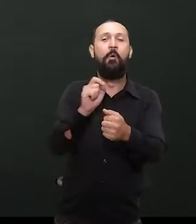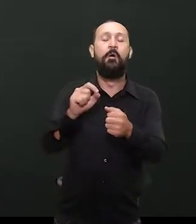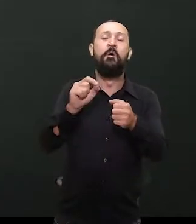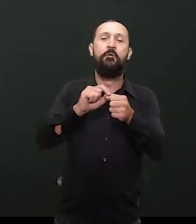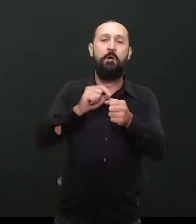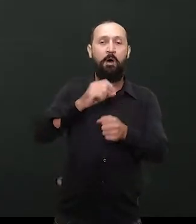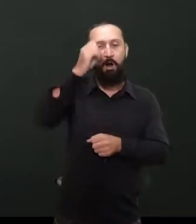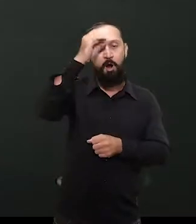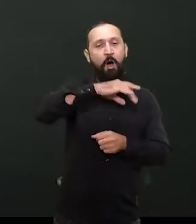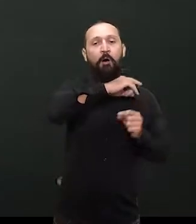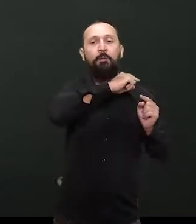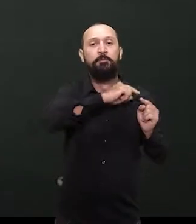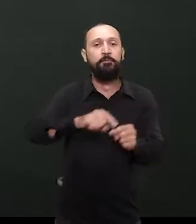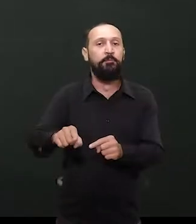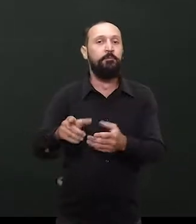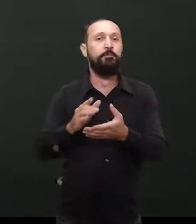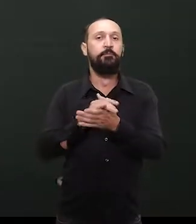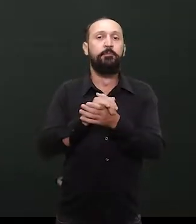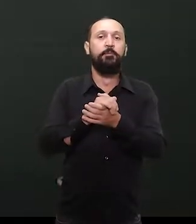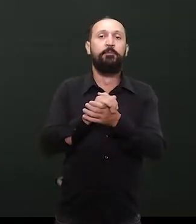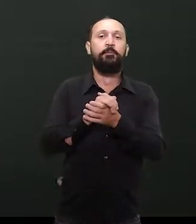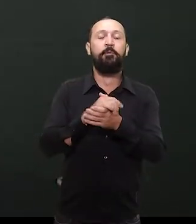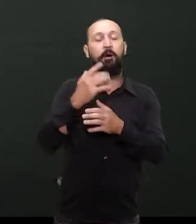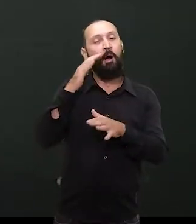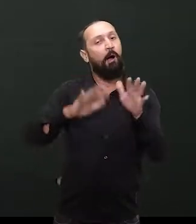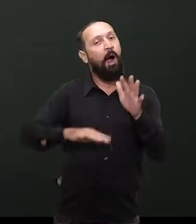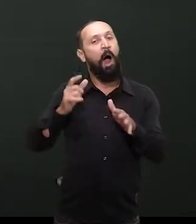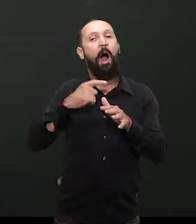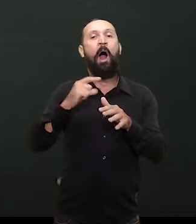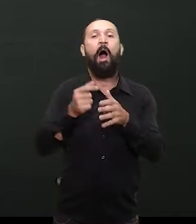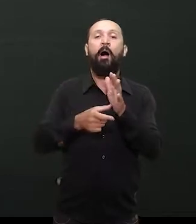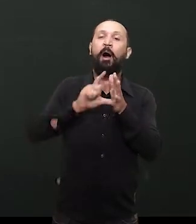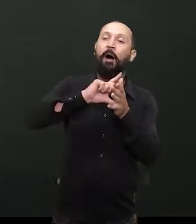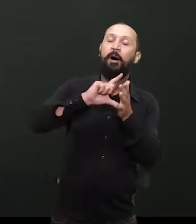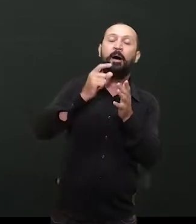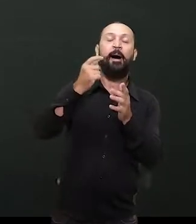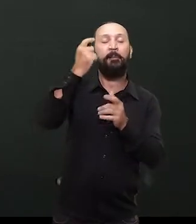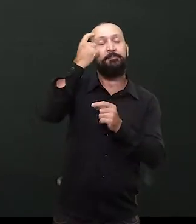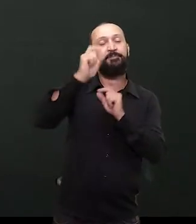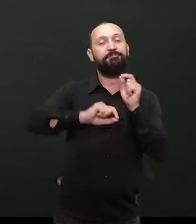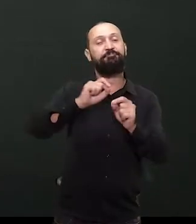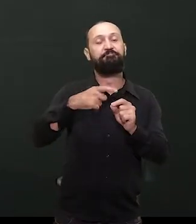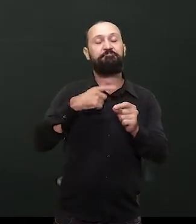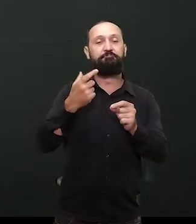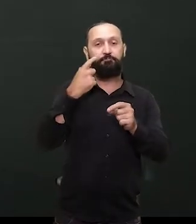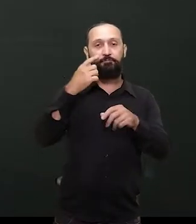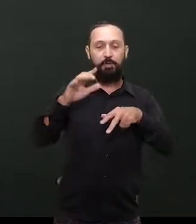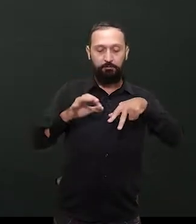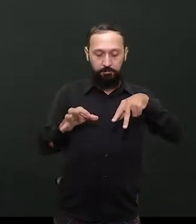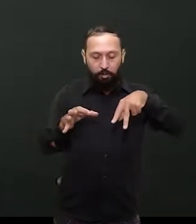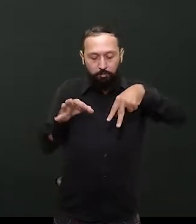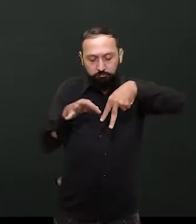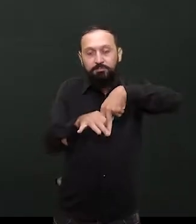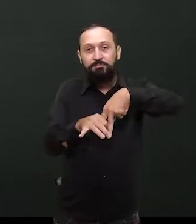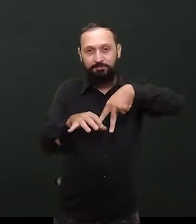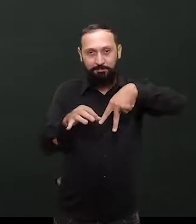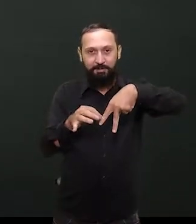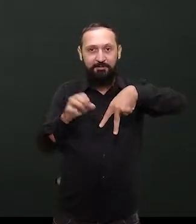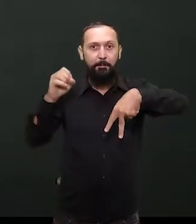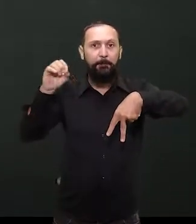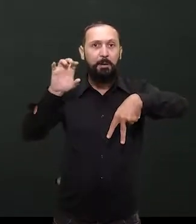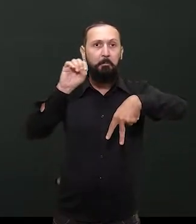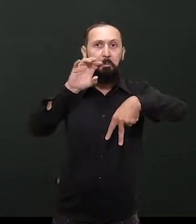prática uma violência doméstica contra ela e por exemplo ele pode ser preso ou ter uma tornozeleira eletrônica